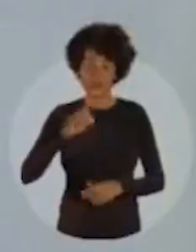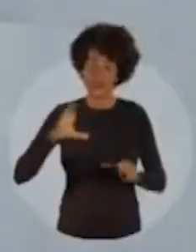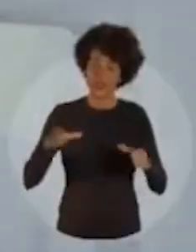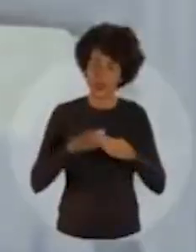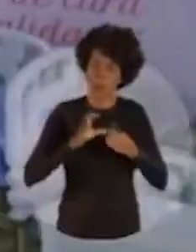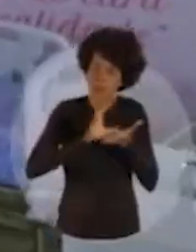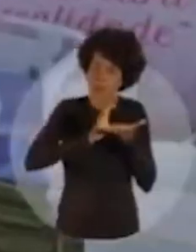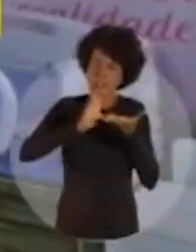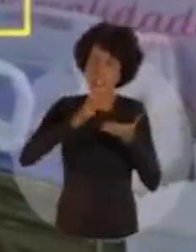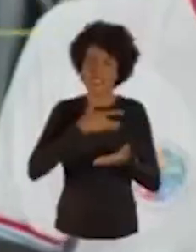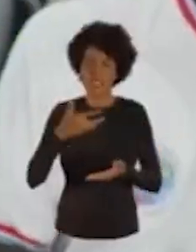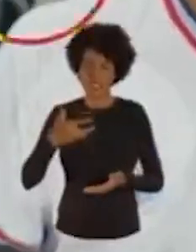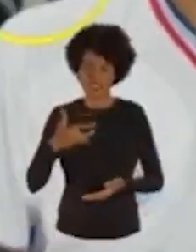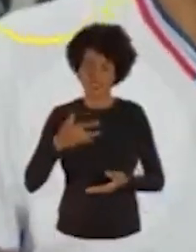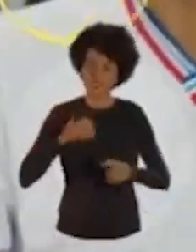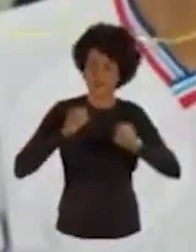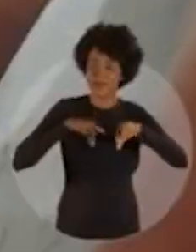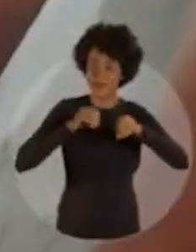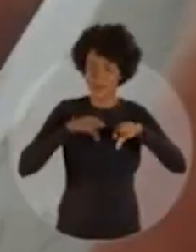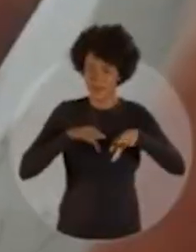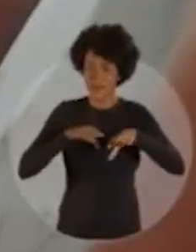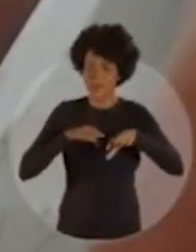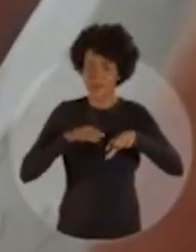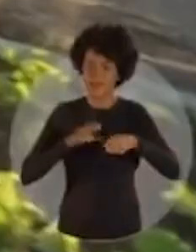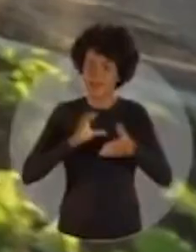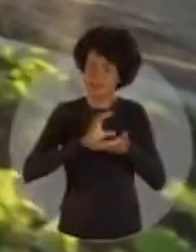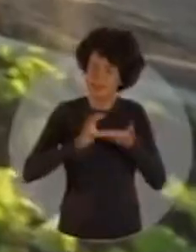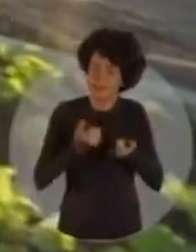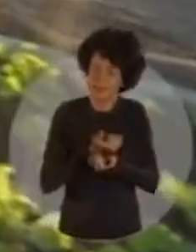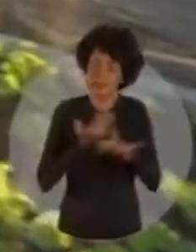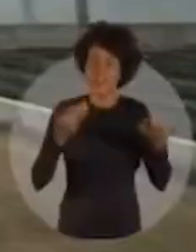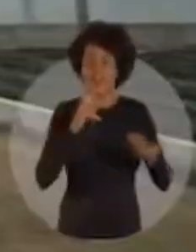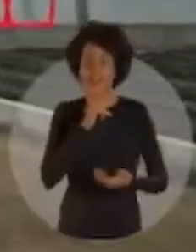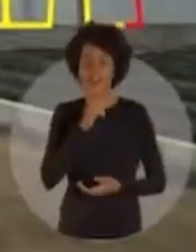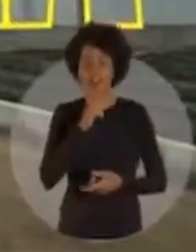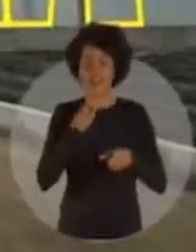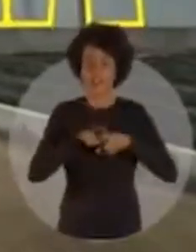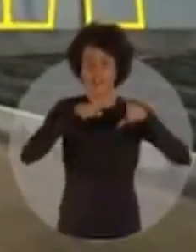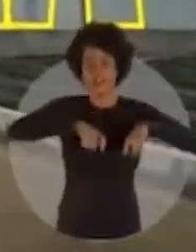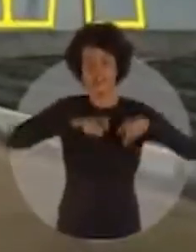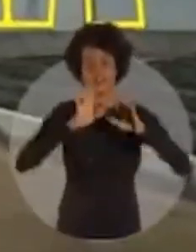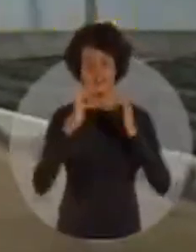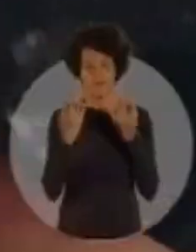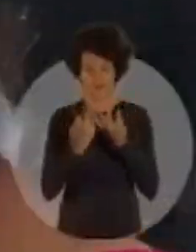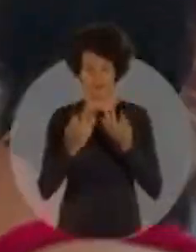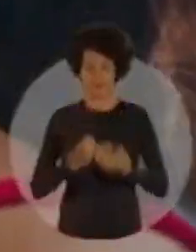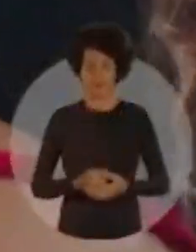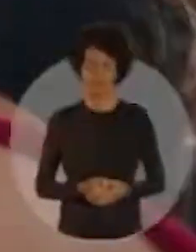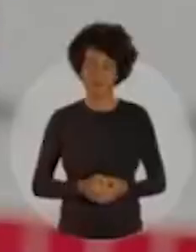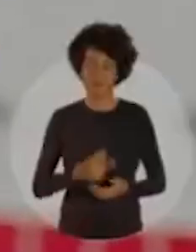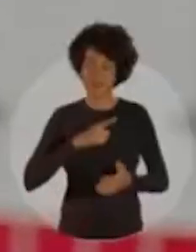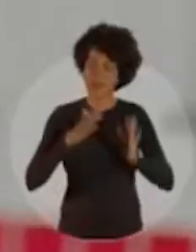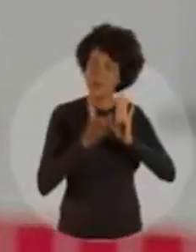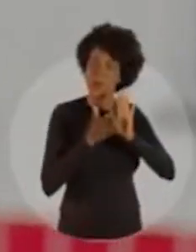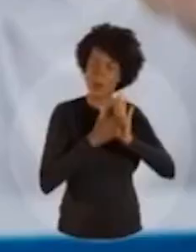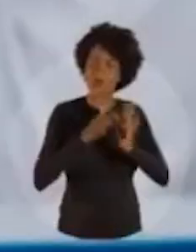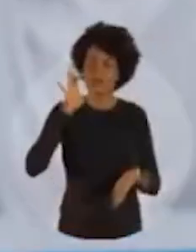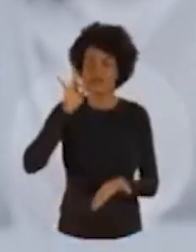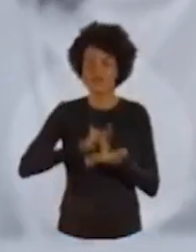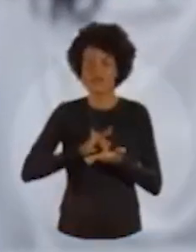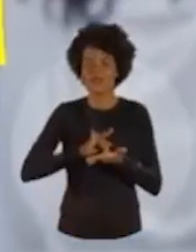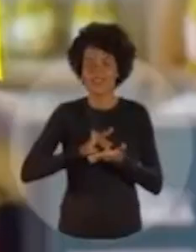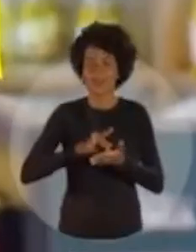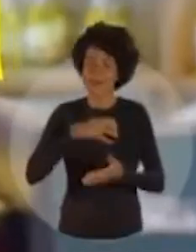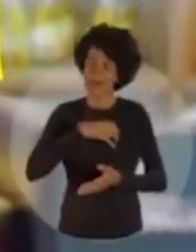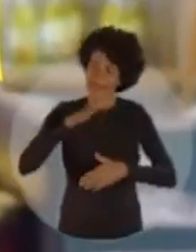time que mais investiu em saúde é educação não abastecimento de água e na agricultura familiar e que tem propostas concretas